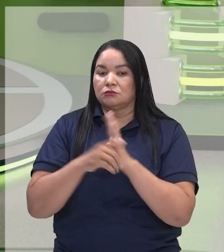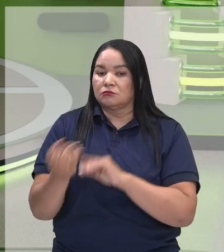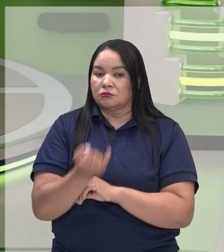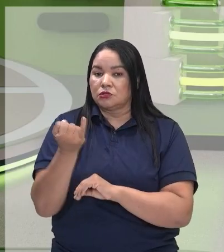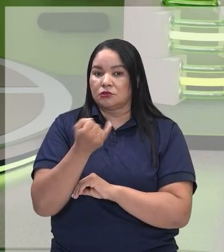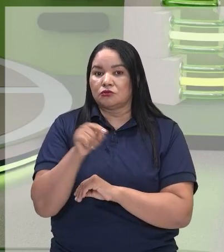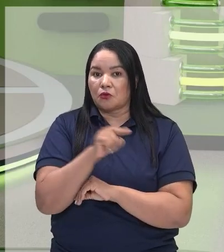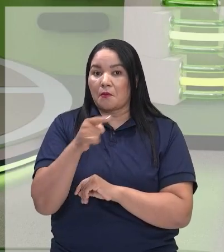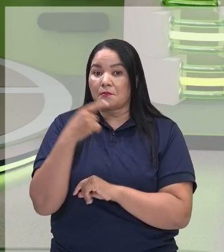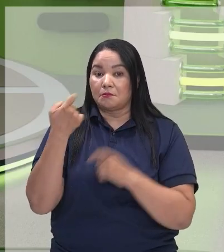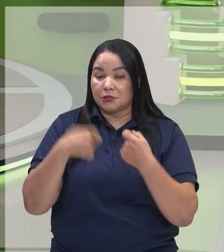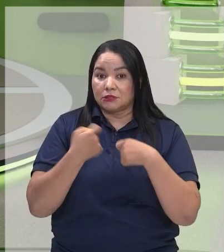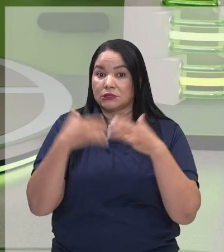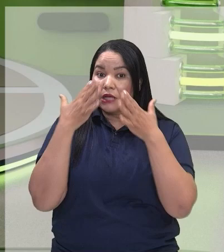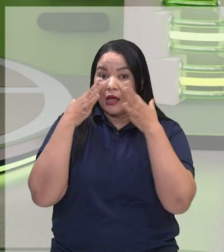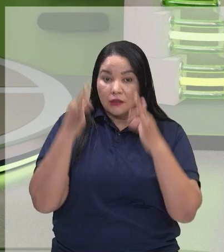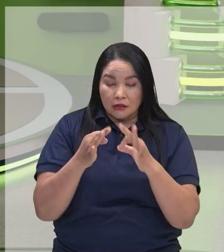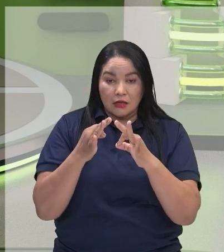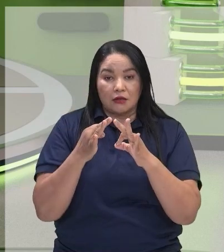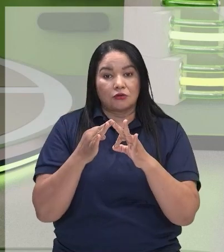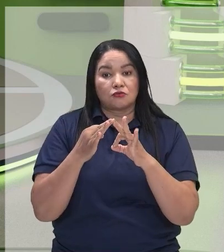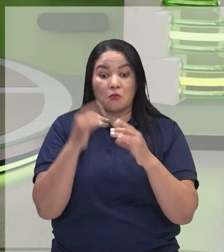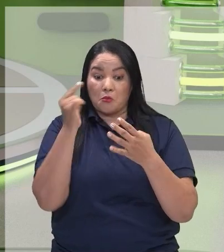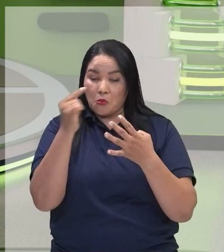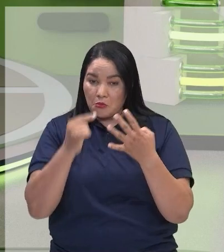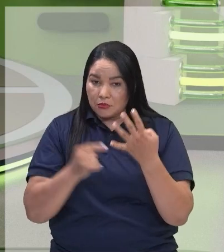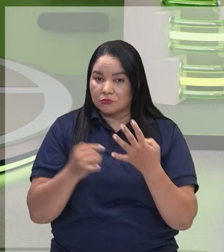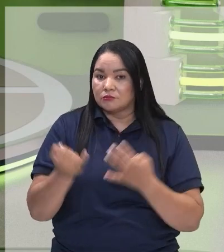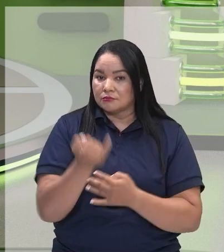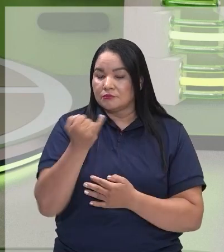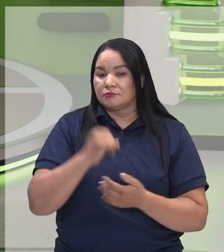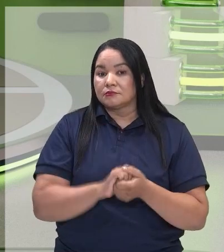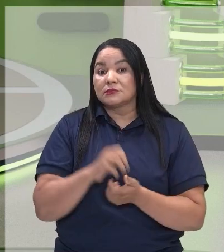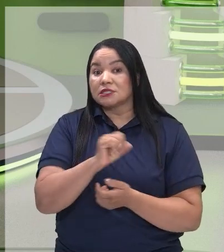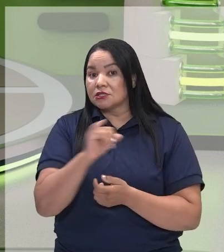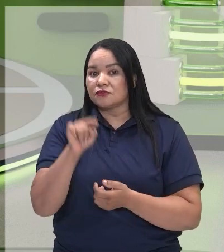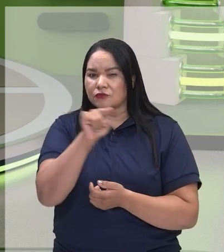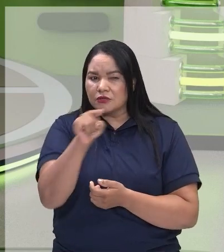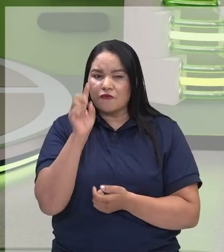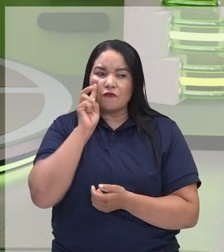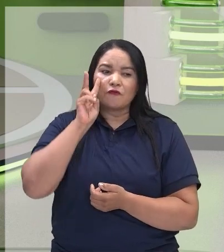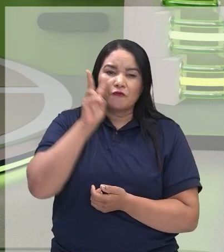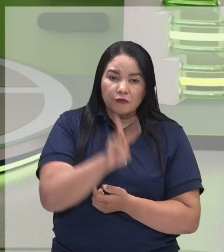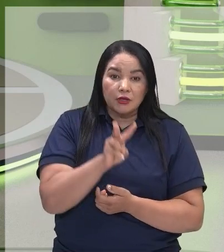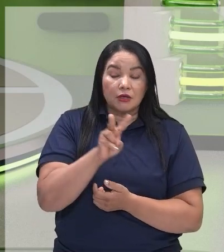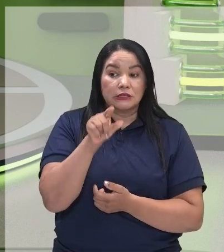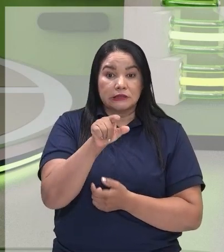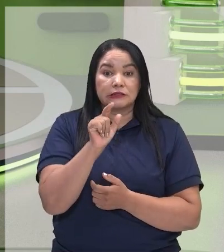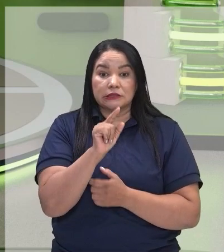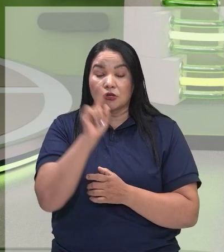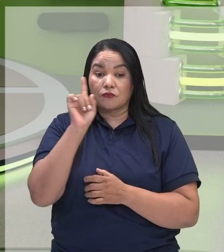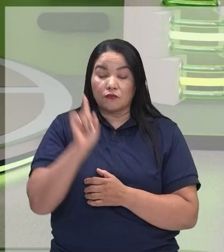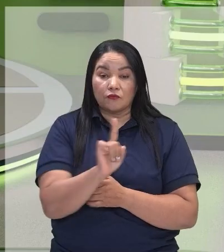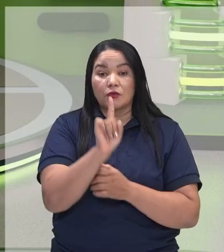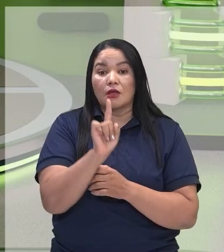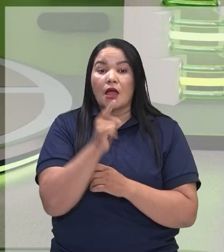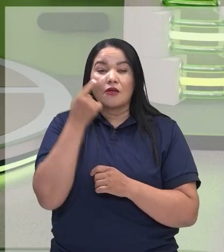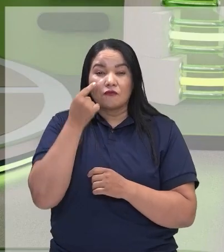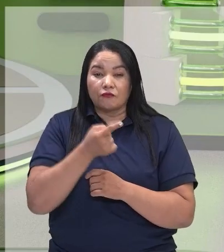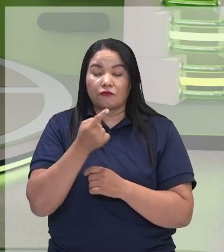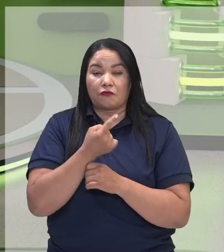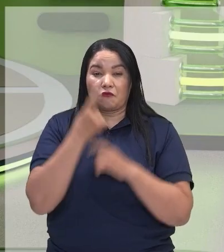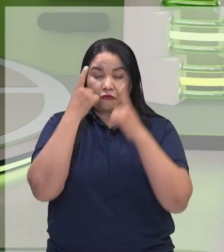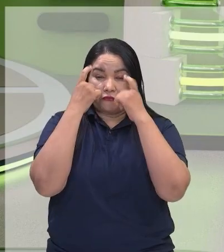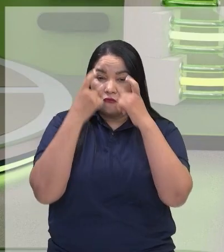ficar atento aí a essas questões, né? E se você observar, né, se você está inserido num contexto de violência, né, ou